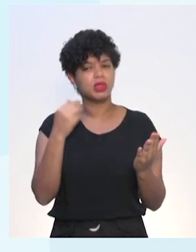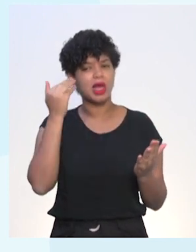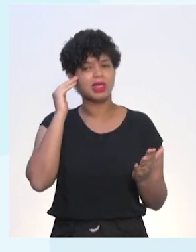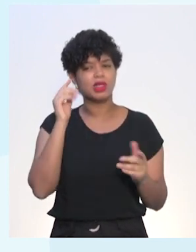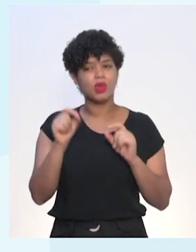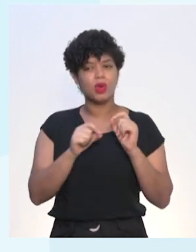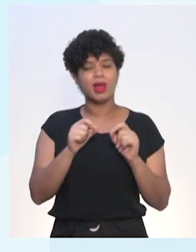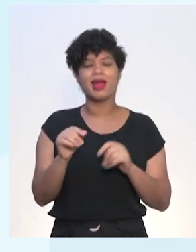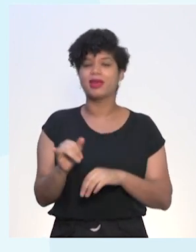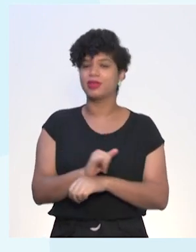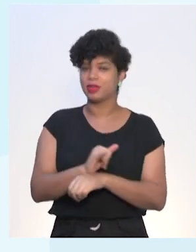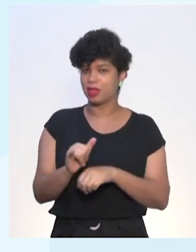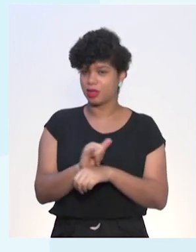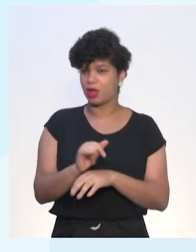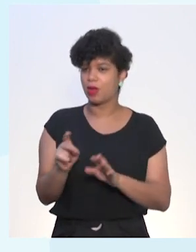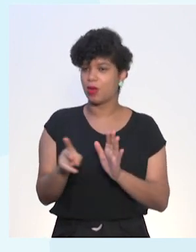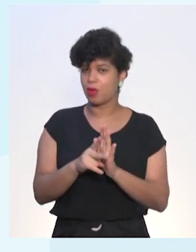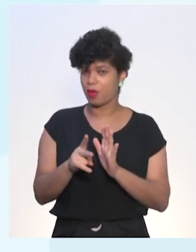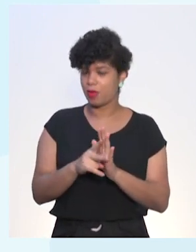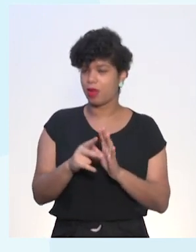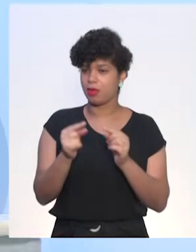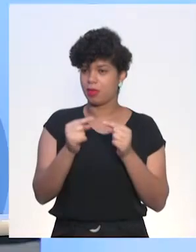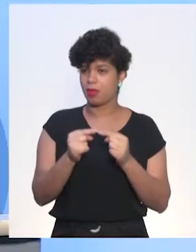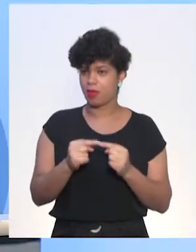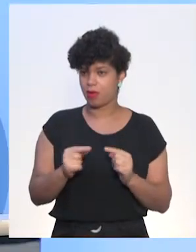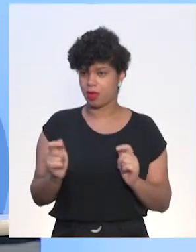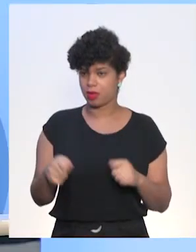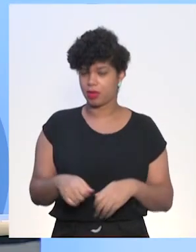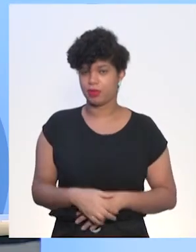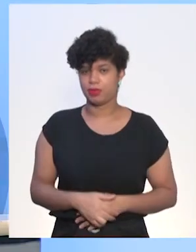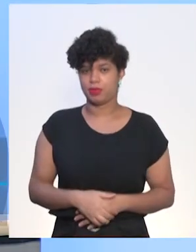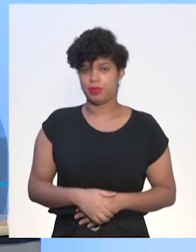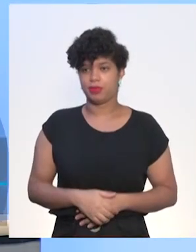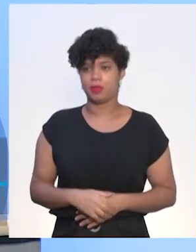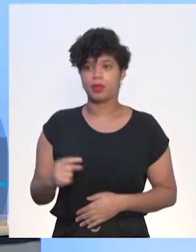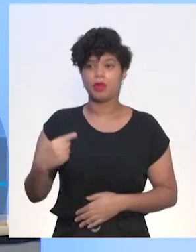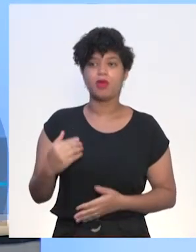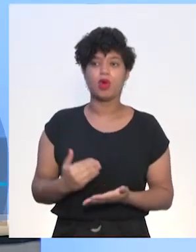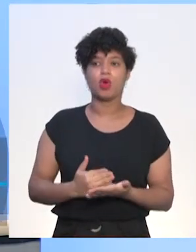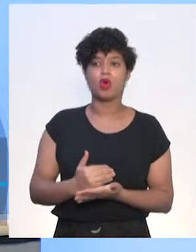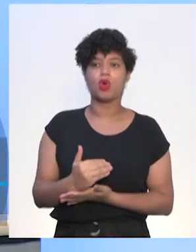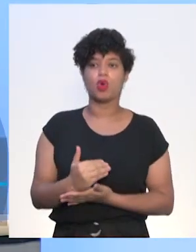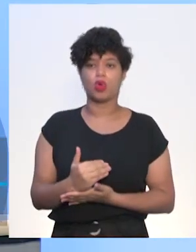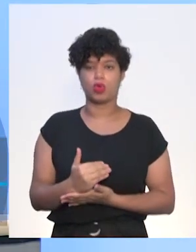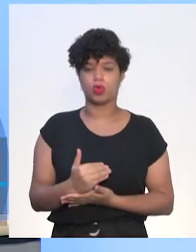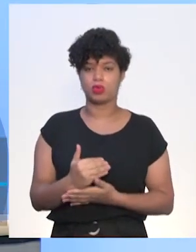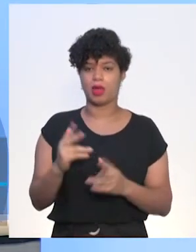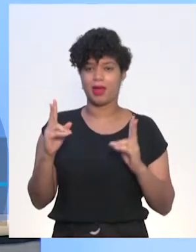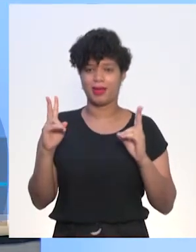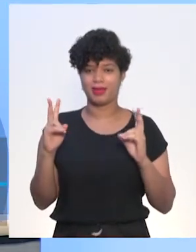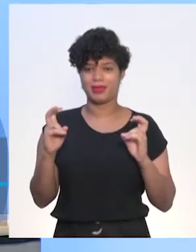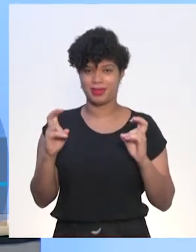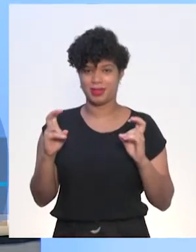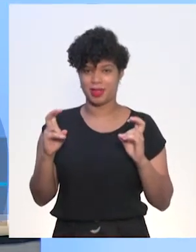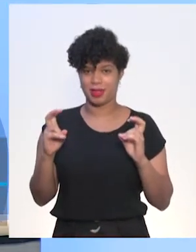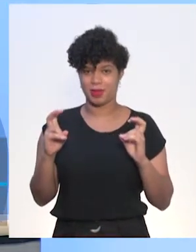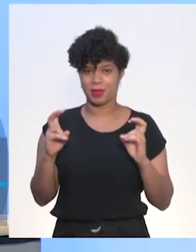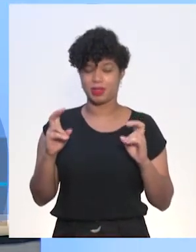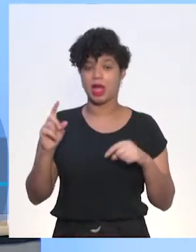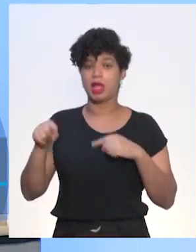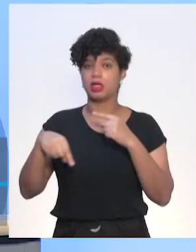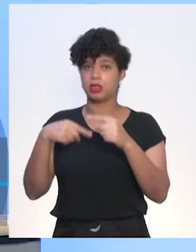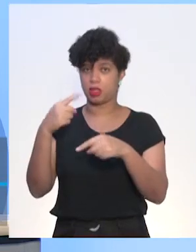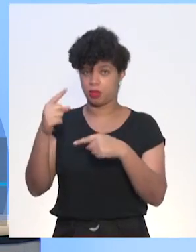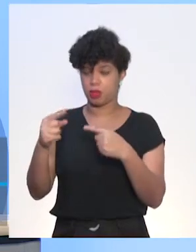uso de estratégias de modalização certo a gente vai só iniciar esse assunto aí em outras